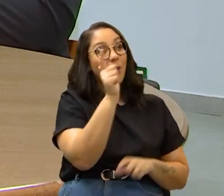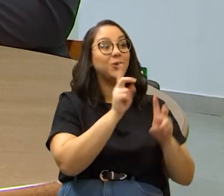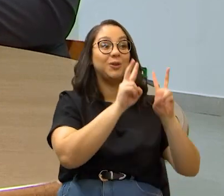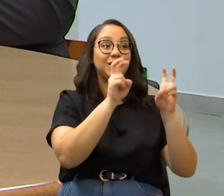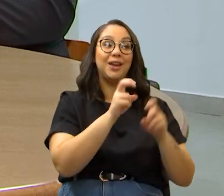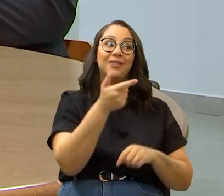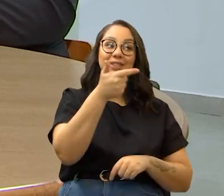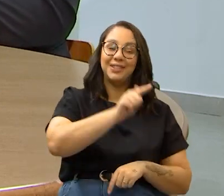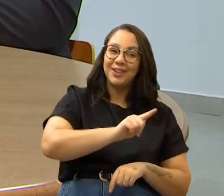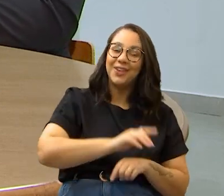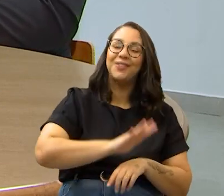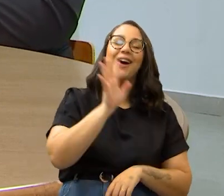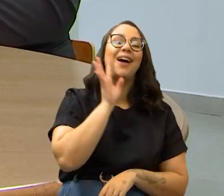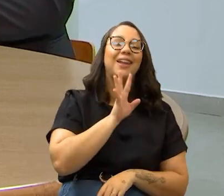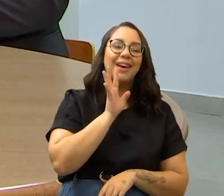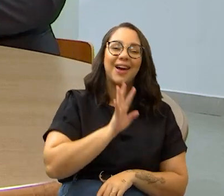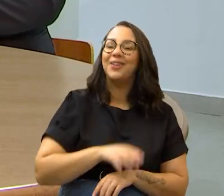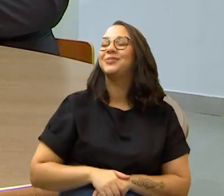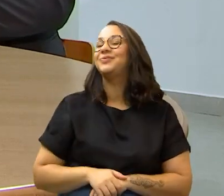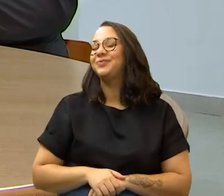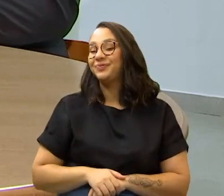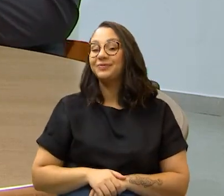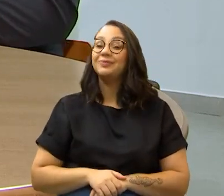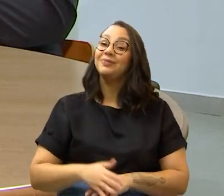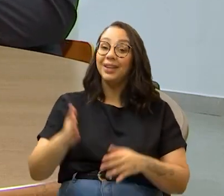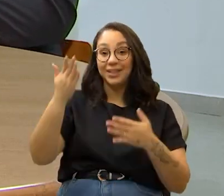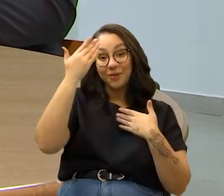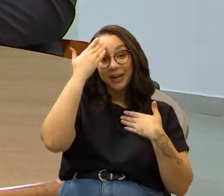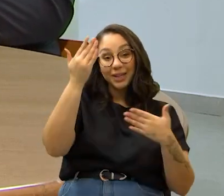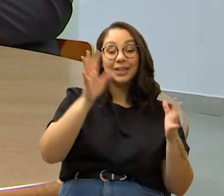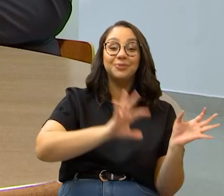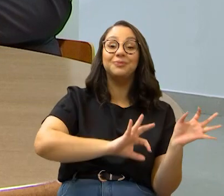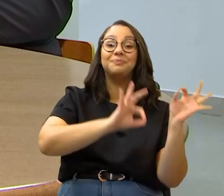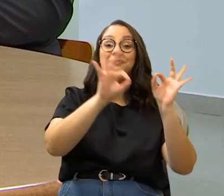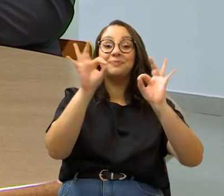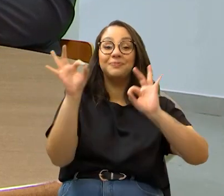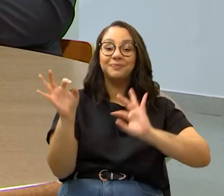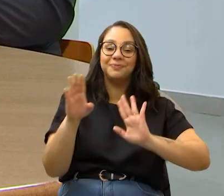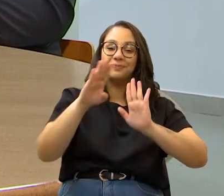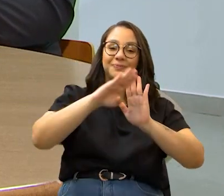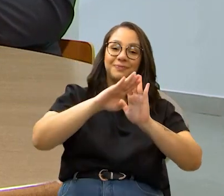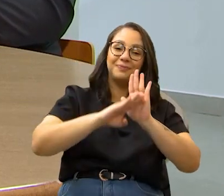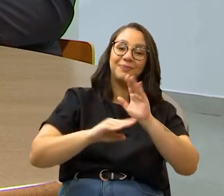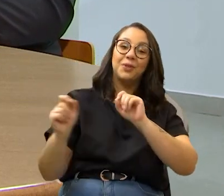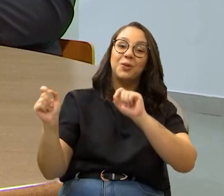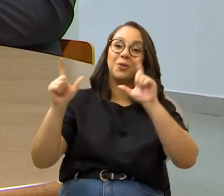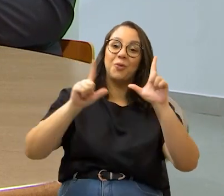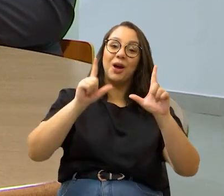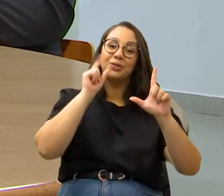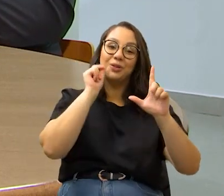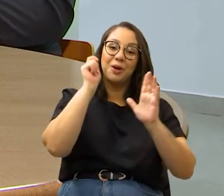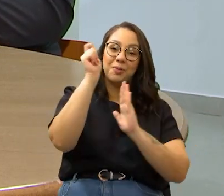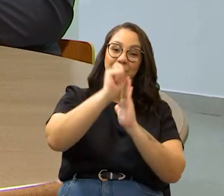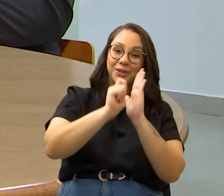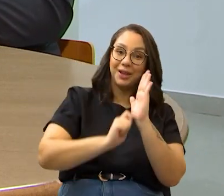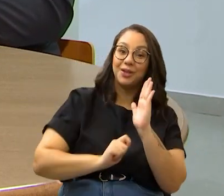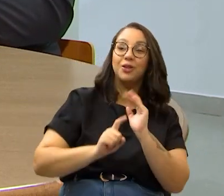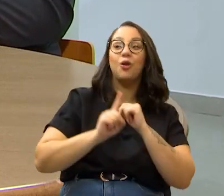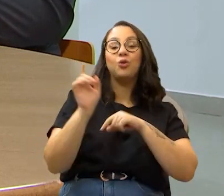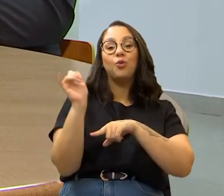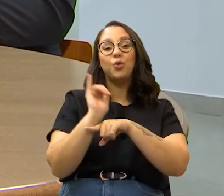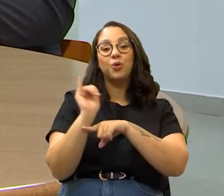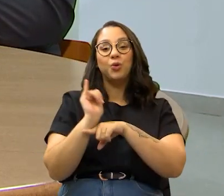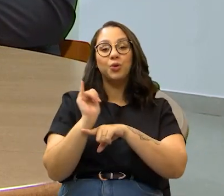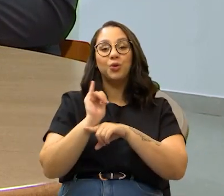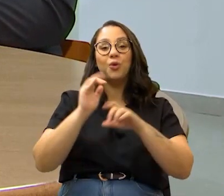outro assunto então depois. Legal. Eu agradeço a audiência de quem acompanhou até agora o Na Ponta do Lápis. Convido vocês a